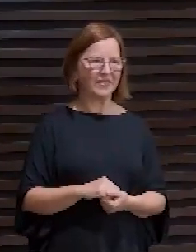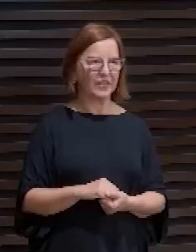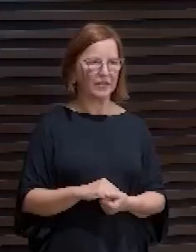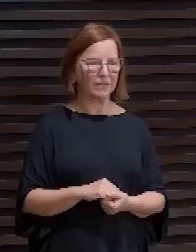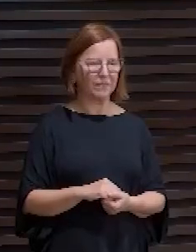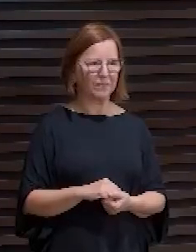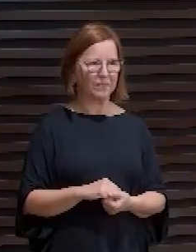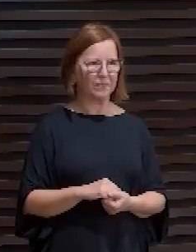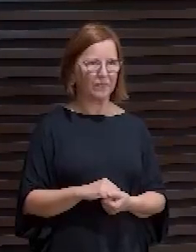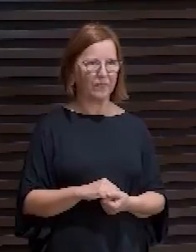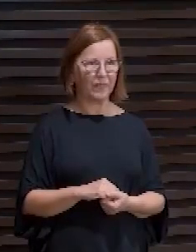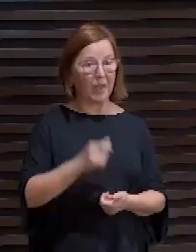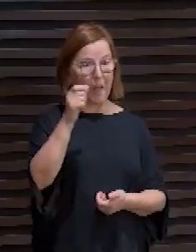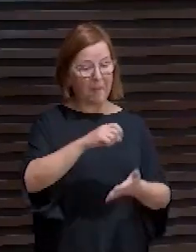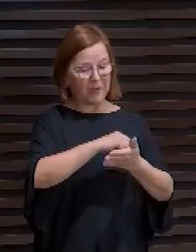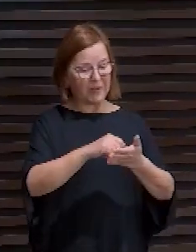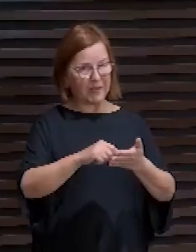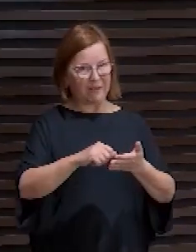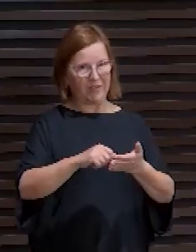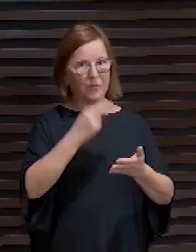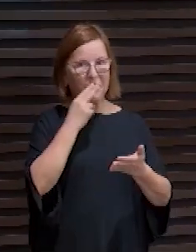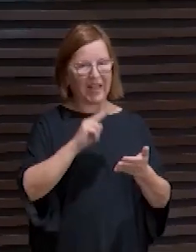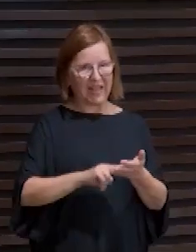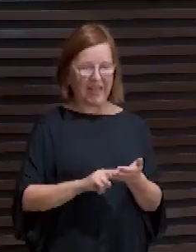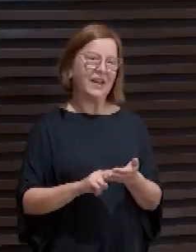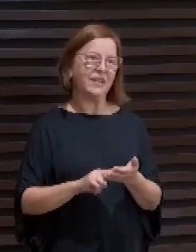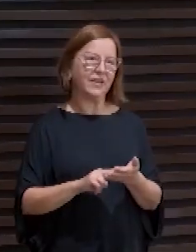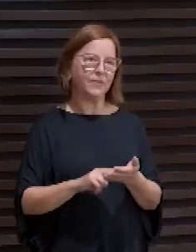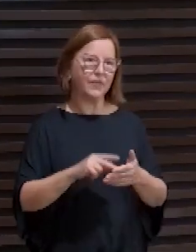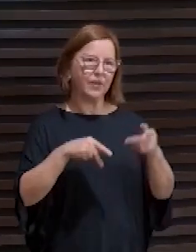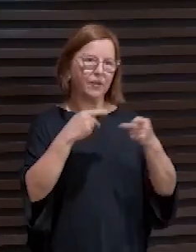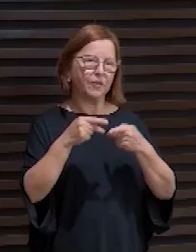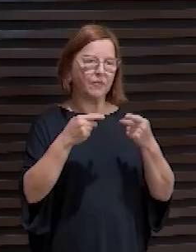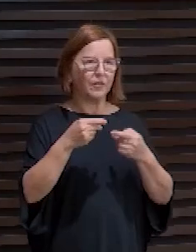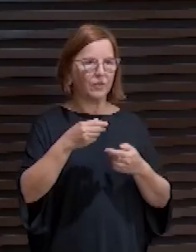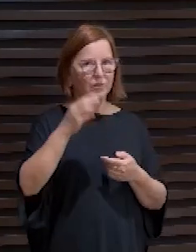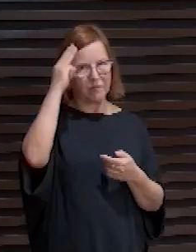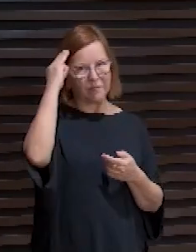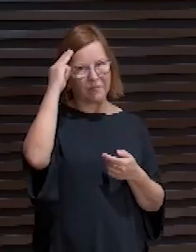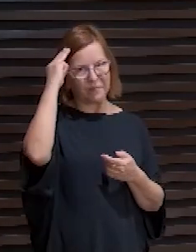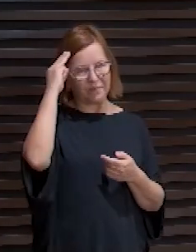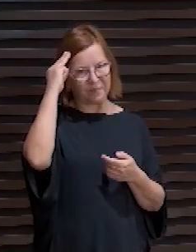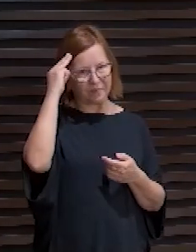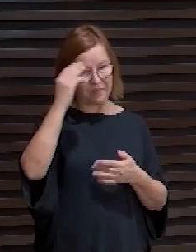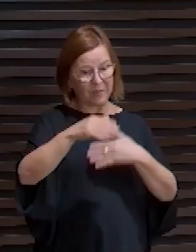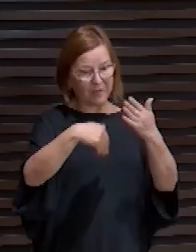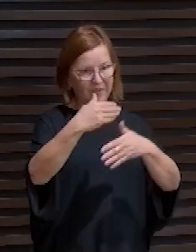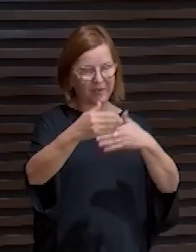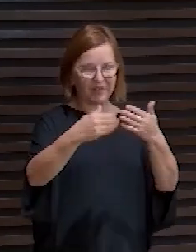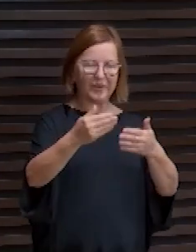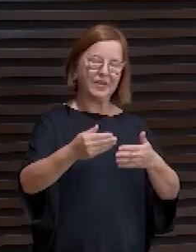Tendo o autor da carta aos Hebreus desenvolvido uma reflexão teológica progressiva sobre